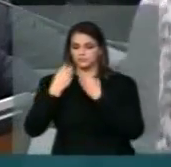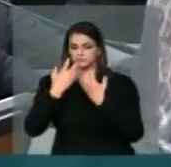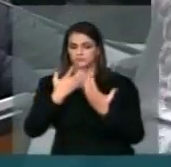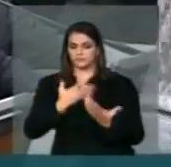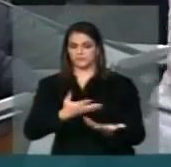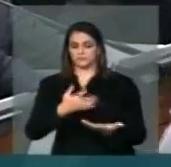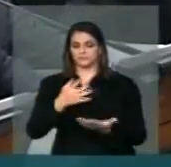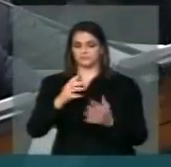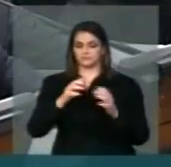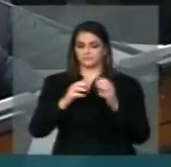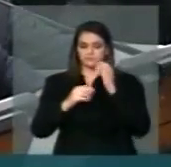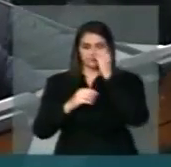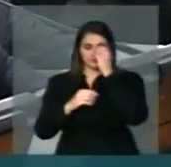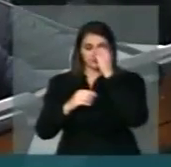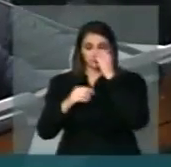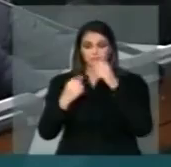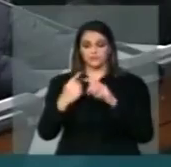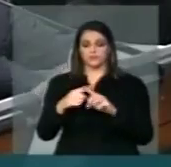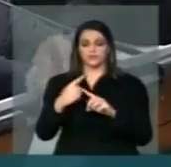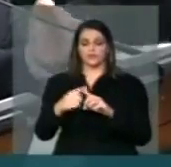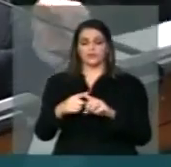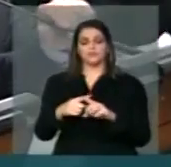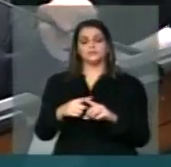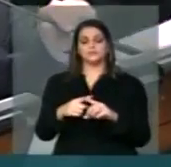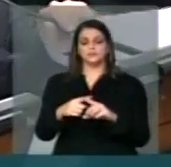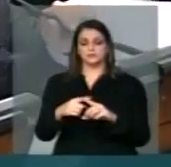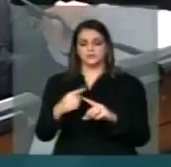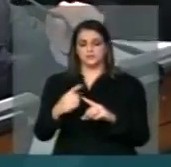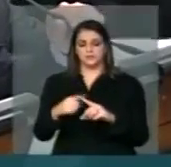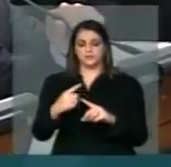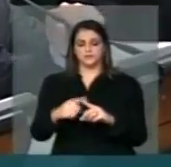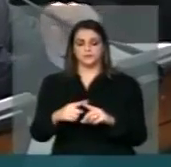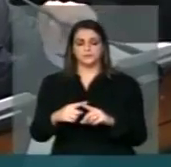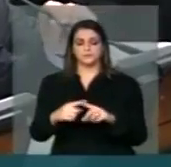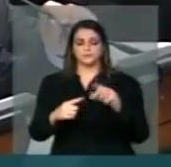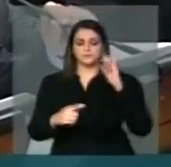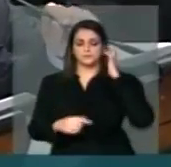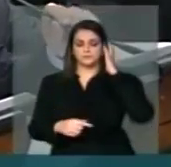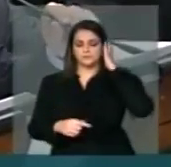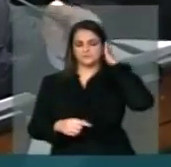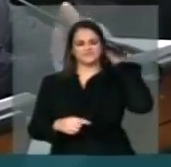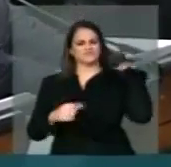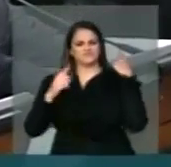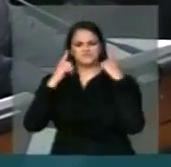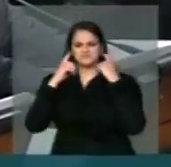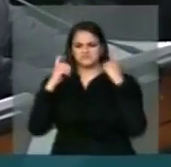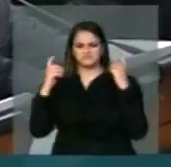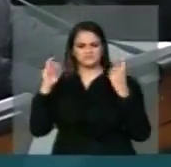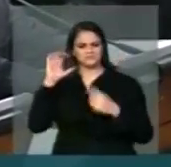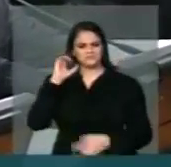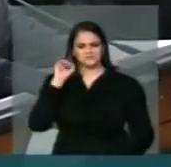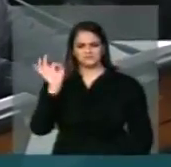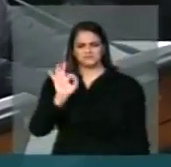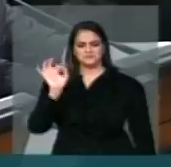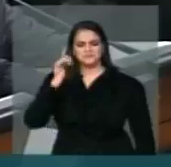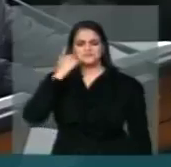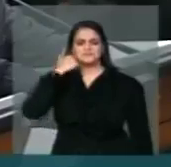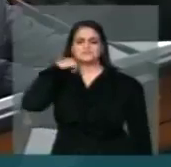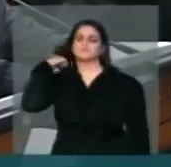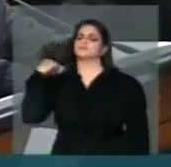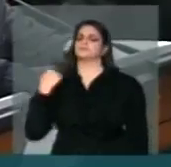senhor Ricardo pela questão da suspeição da mesma a PGR também fica na obrigação.